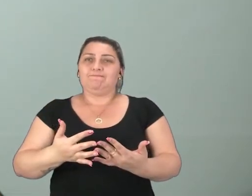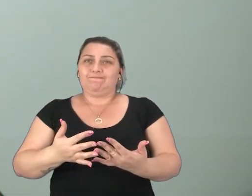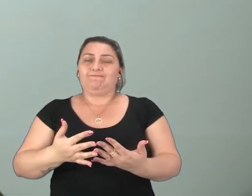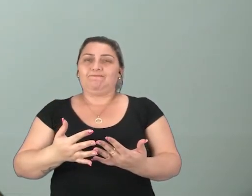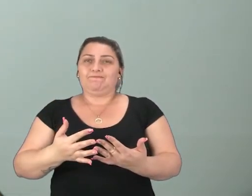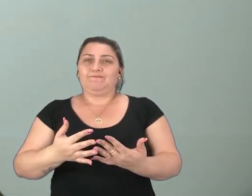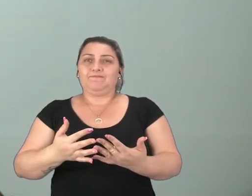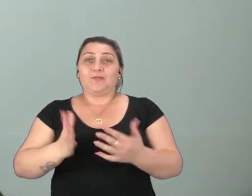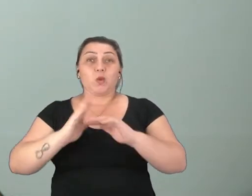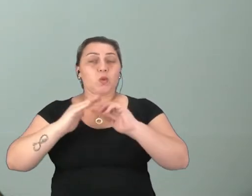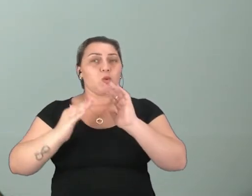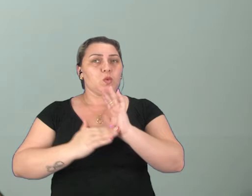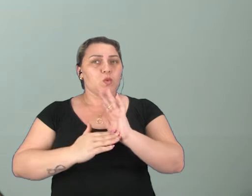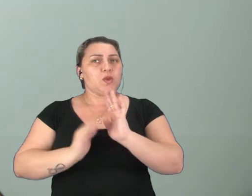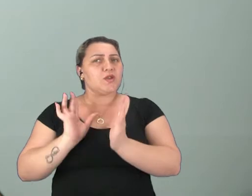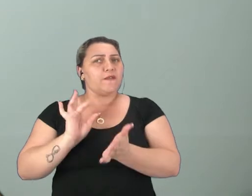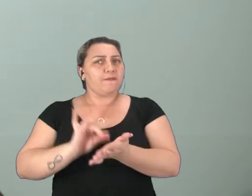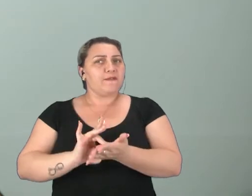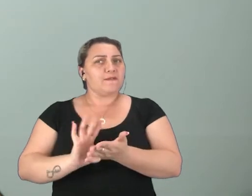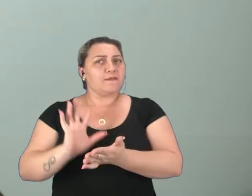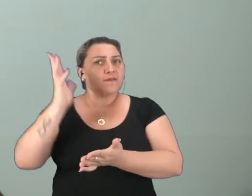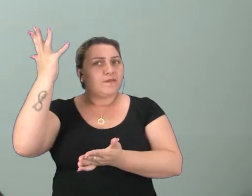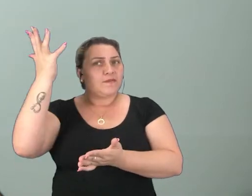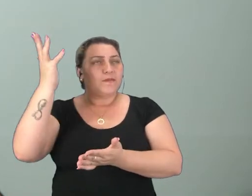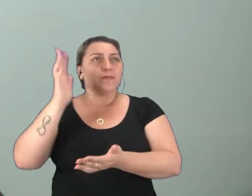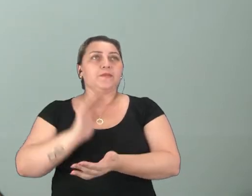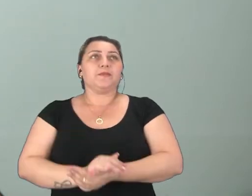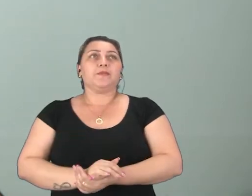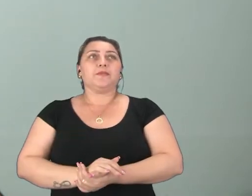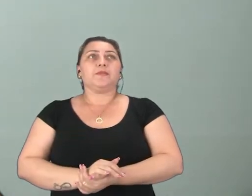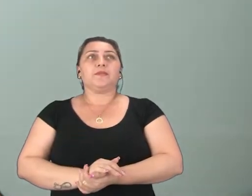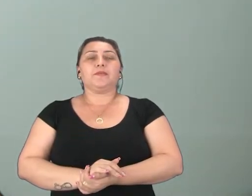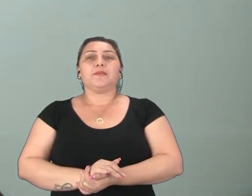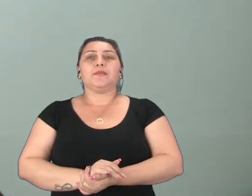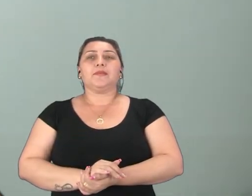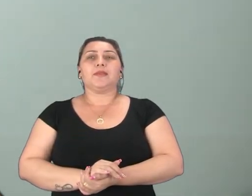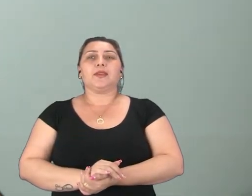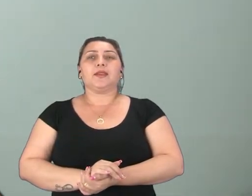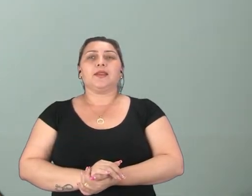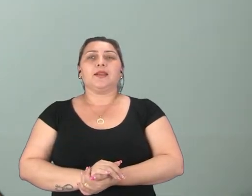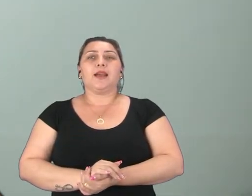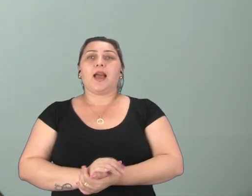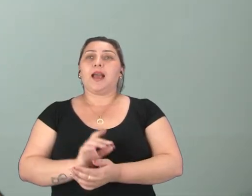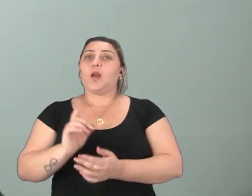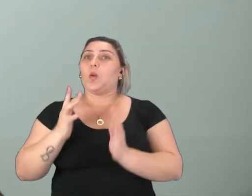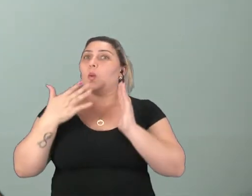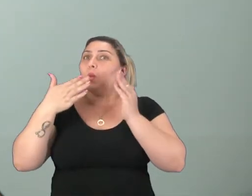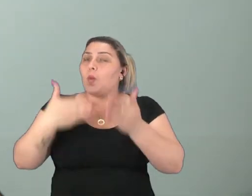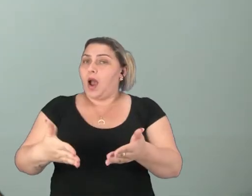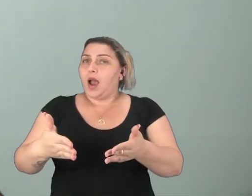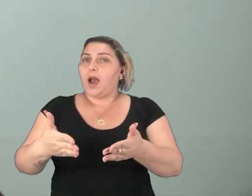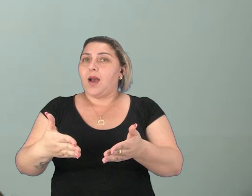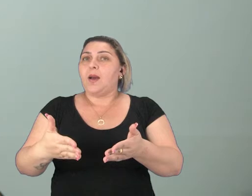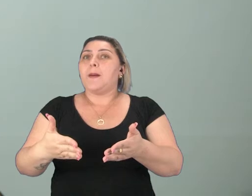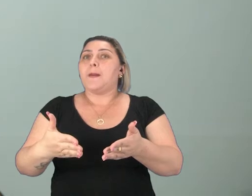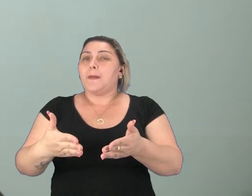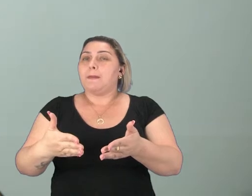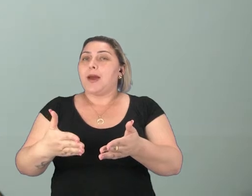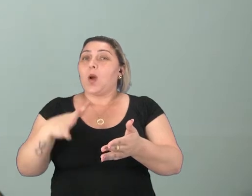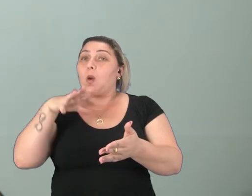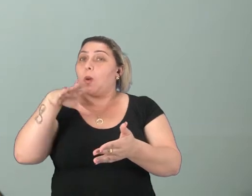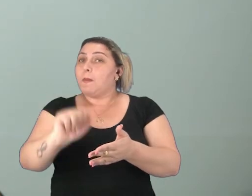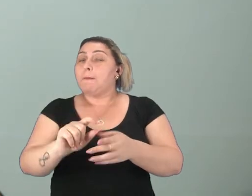para ele tudo o que de fato aconteceu. O galo surge não para esmagar-lhe, e sim para